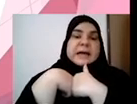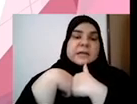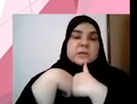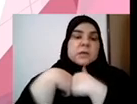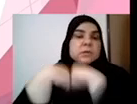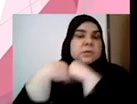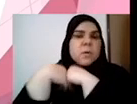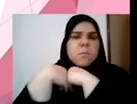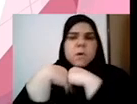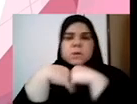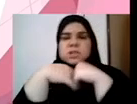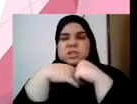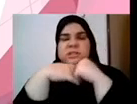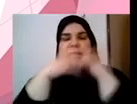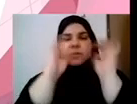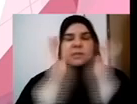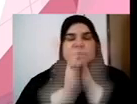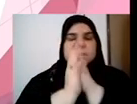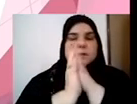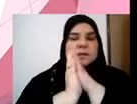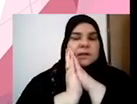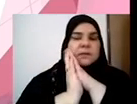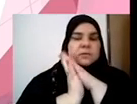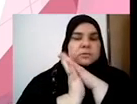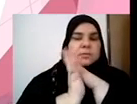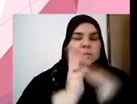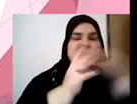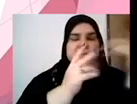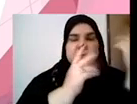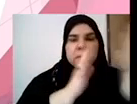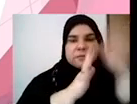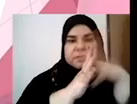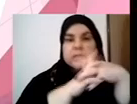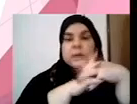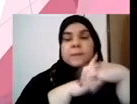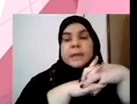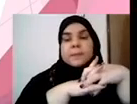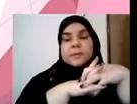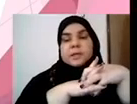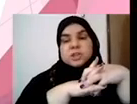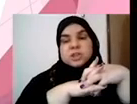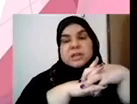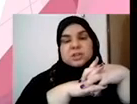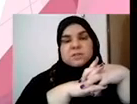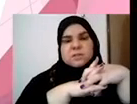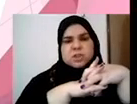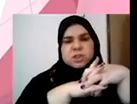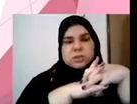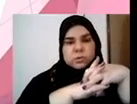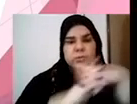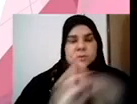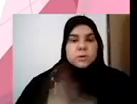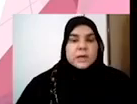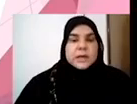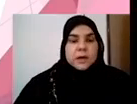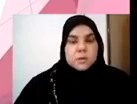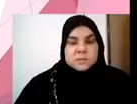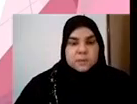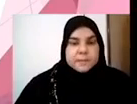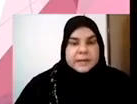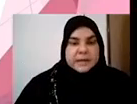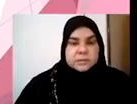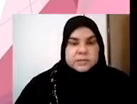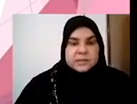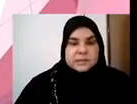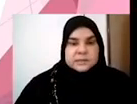Nesse caso aqui, quando tem um monte de zeros à esquerda aí, ó, o número decimal, a vírgula, é porque a gente está dividindo o número. É como